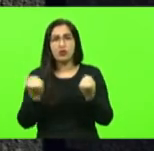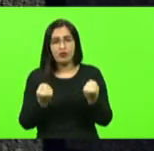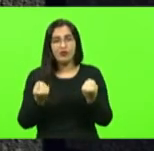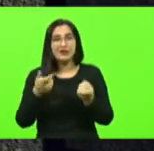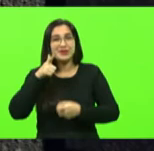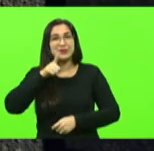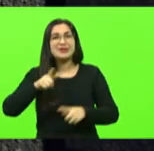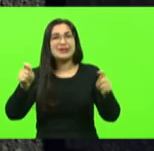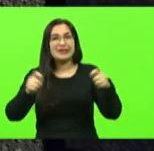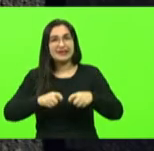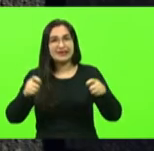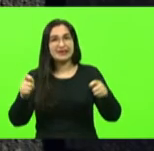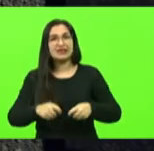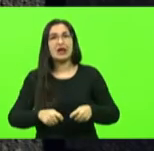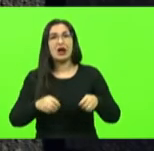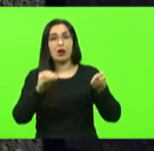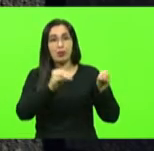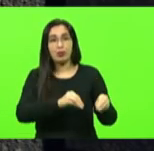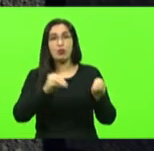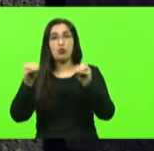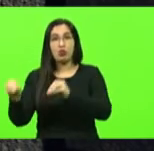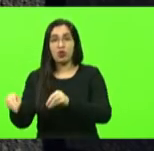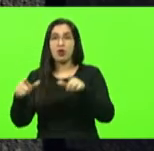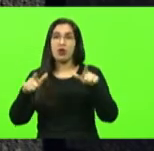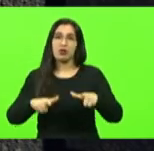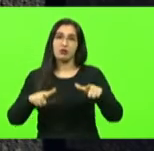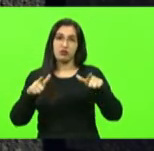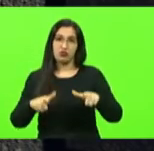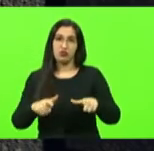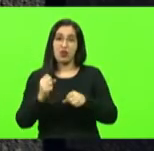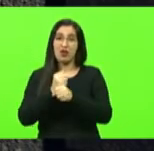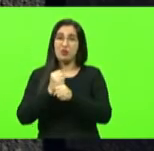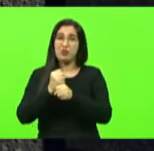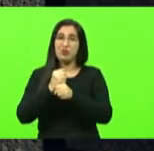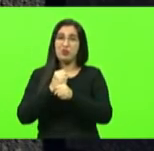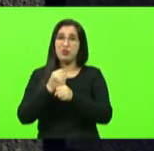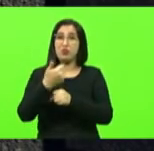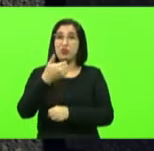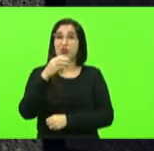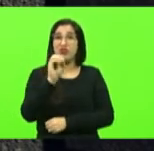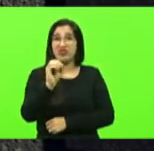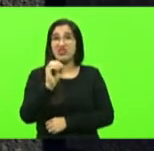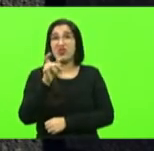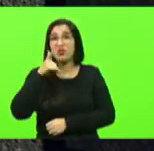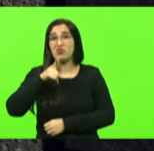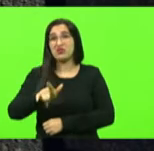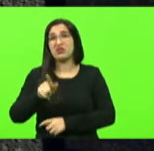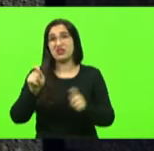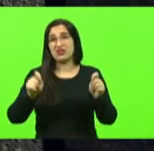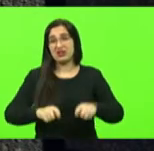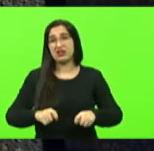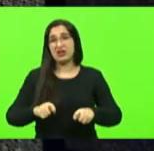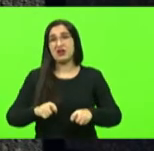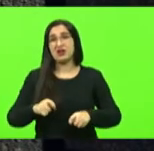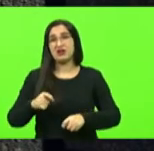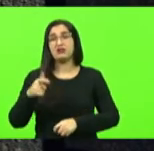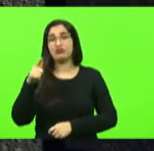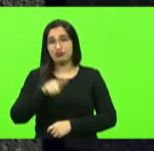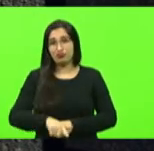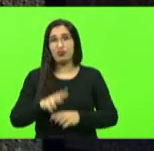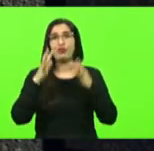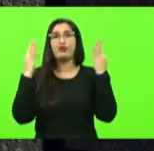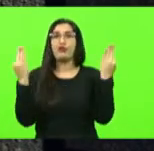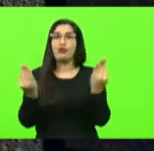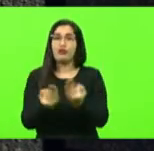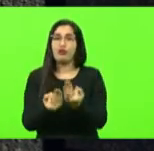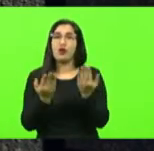um reassentamento, lutando 10 anos para conseguir reassentar de novo as famílias que estavam